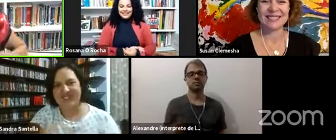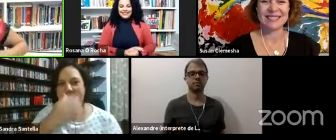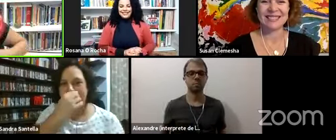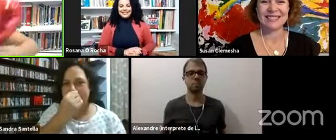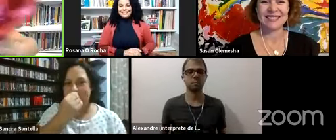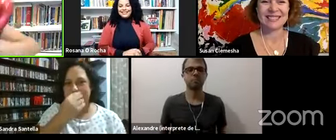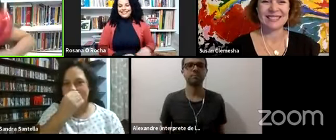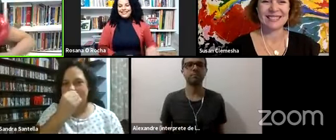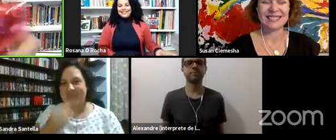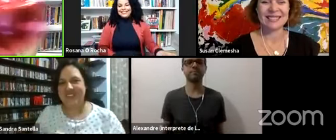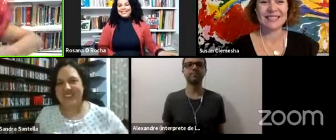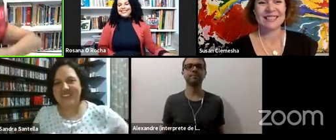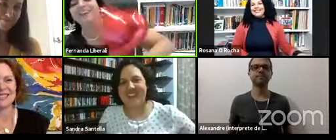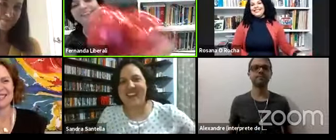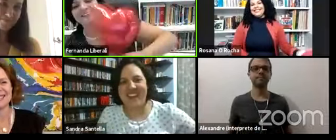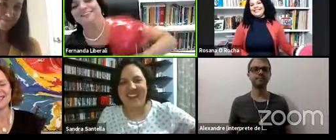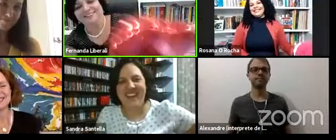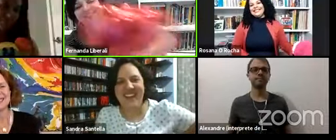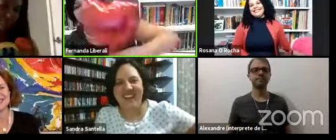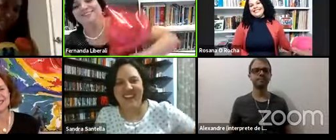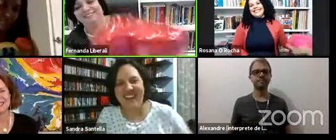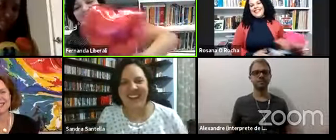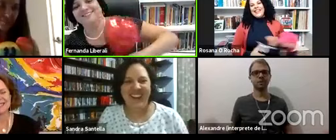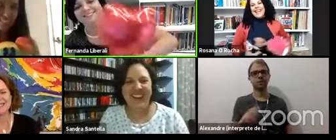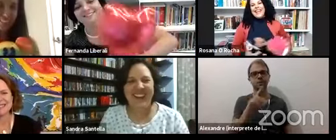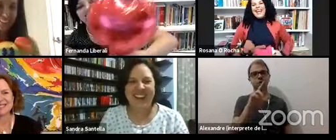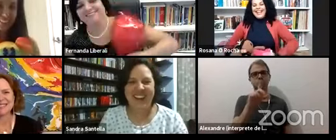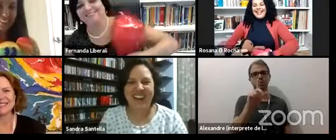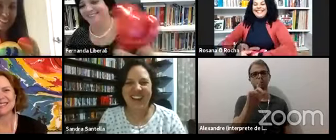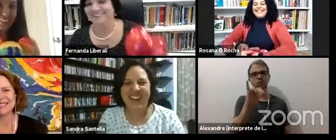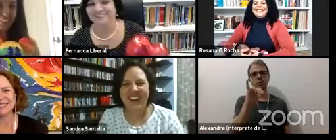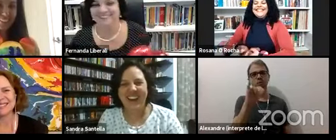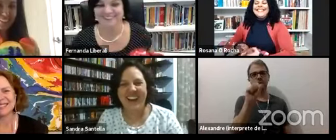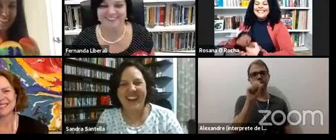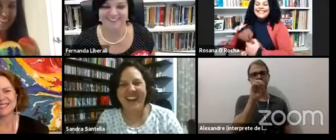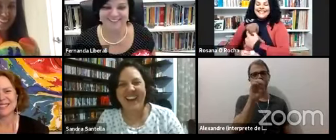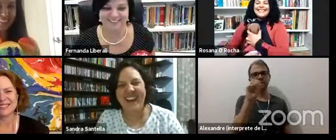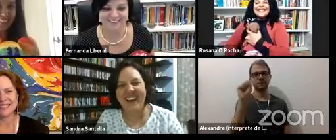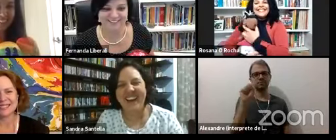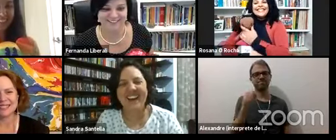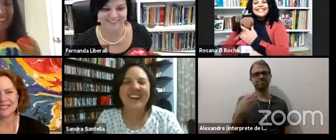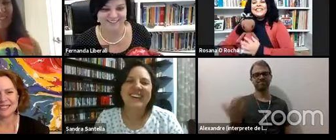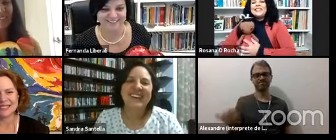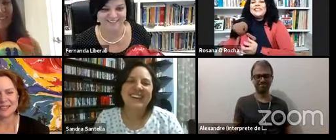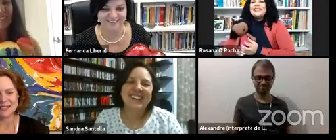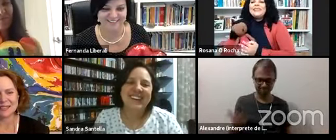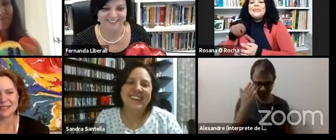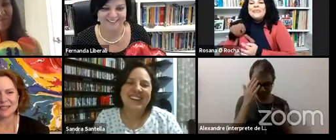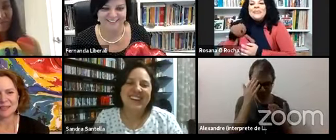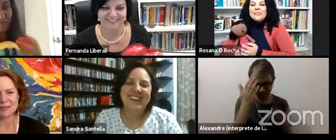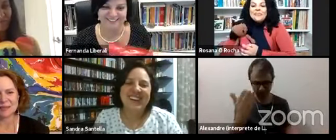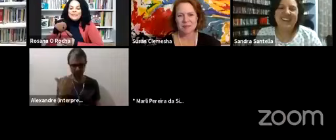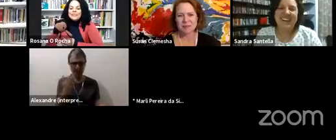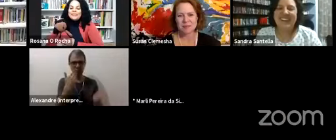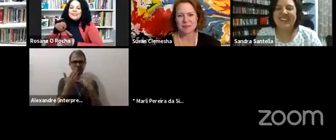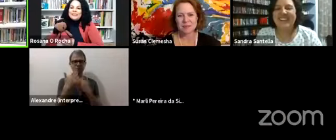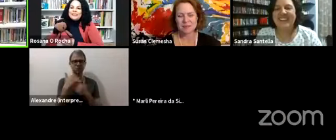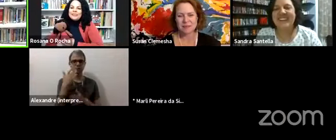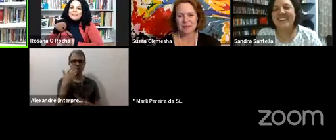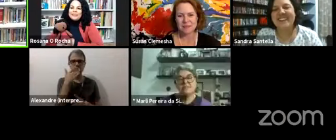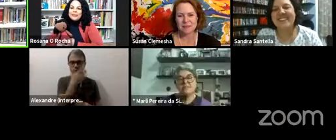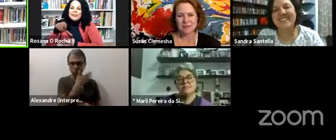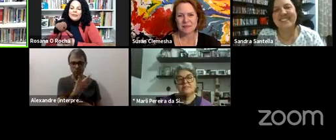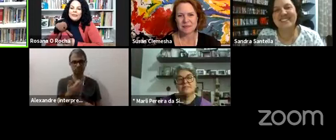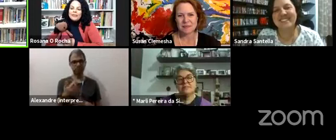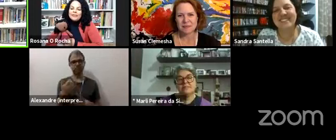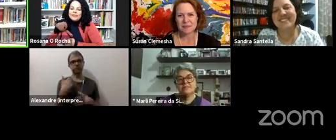meu coração para você. Obrigado, Fê. Que bate-papo muito gostoso. Em nome do Projeto Brincadas, queria